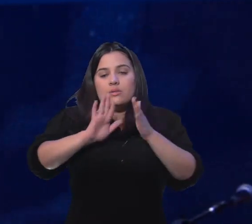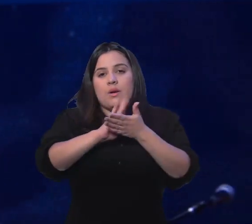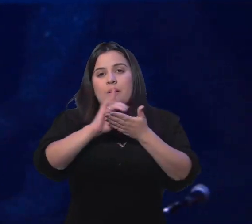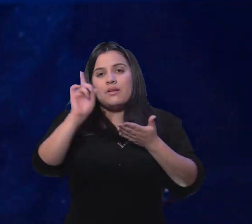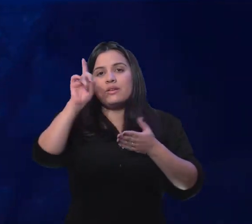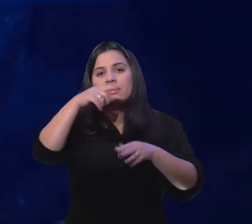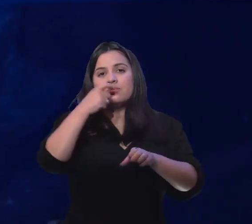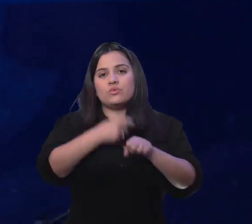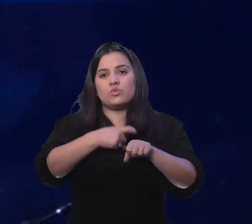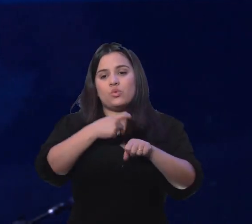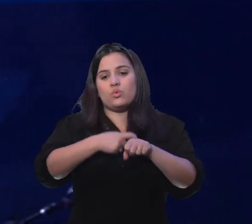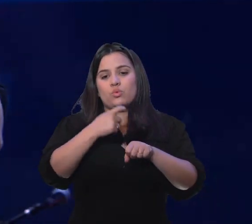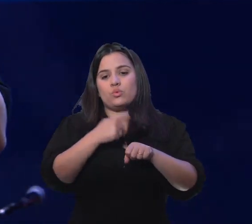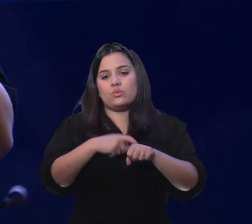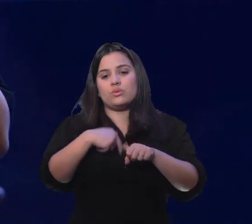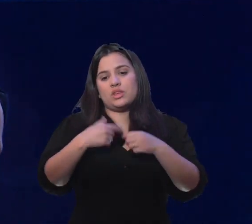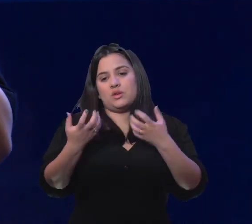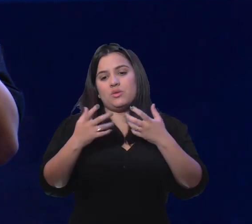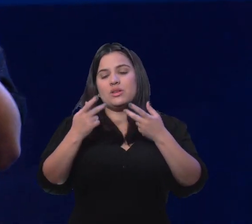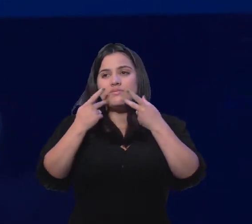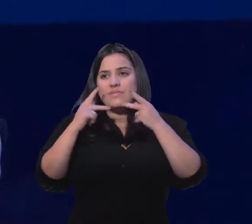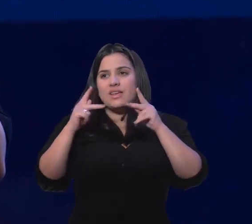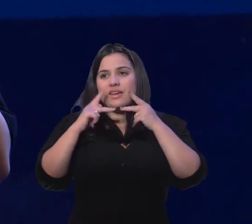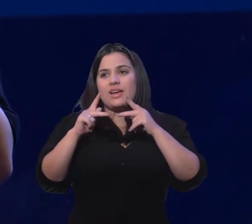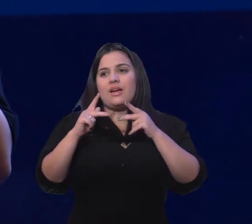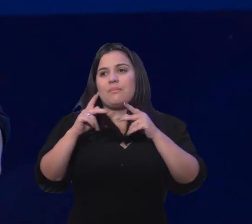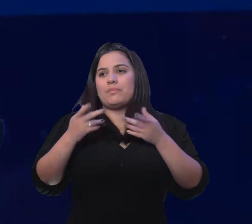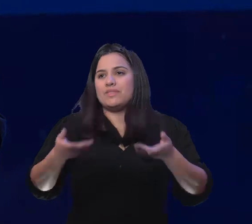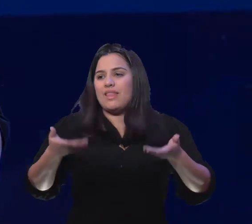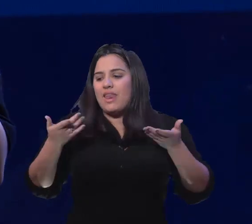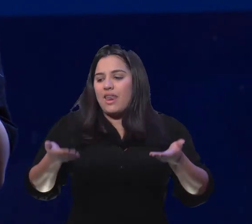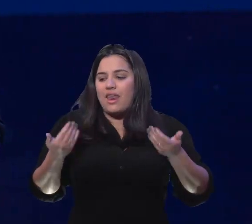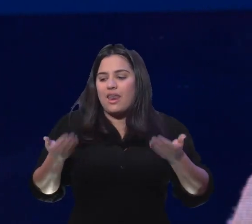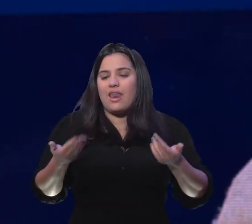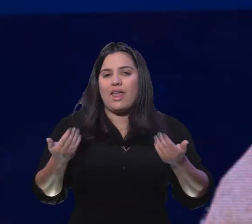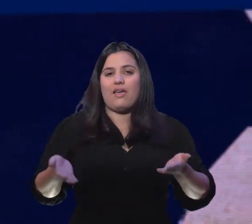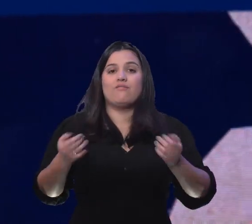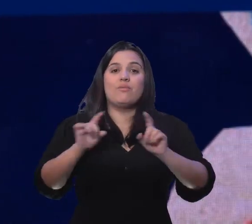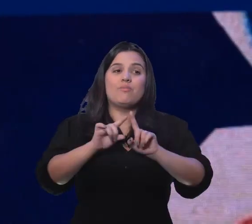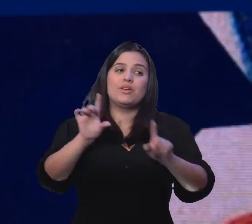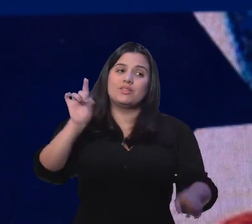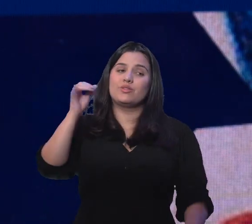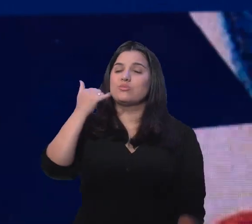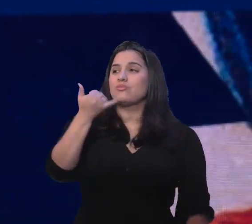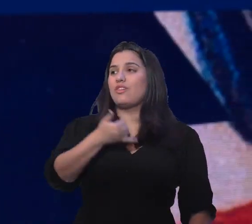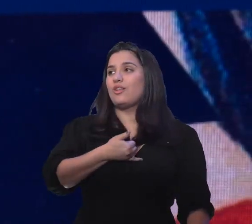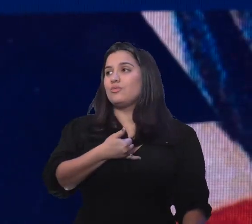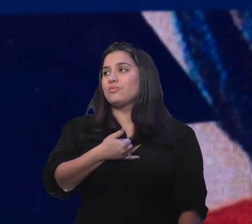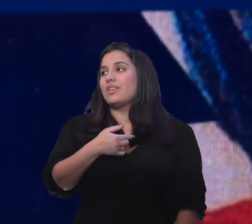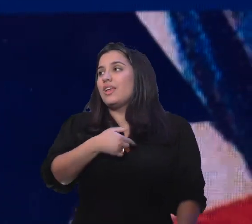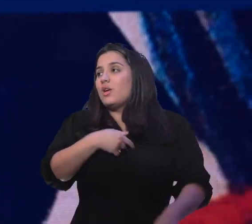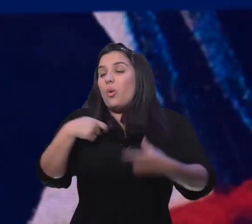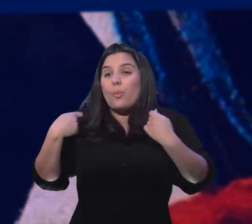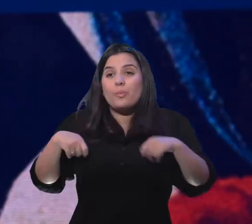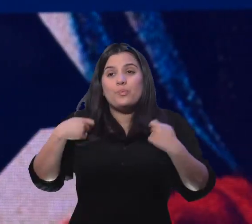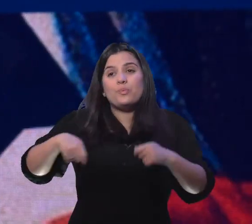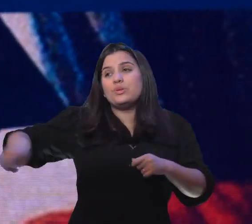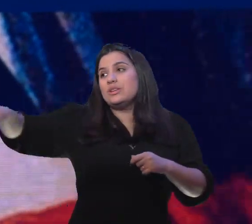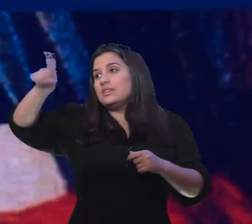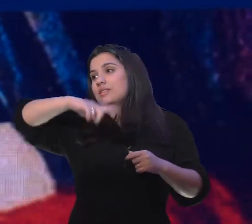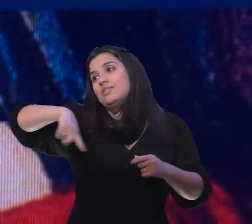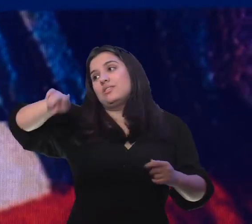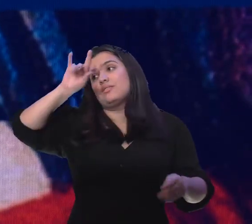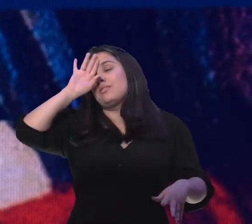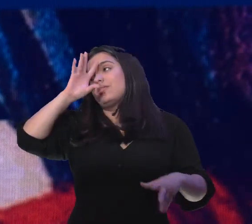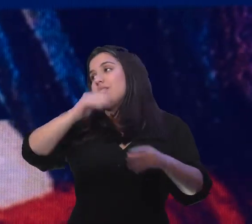Eu queria pregar uma coisa mais de boas para vocês hoje. Só que Deus tocou no meu coração. Eu preciso que eles entendam, eu preciso que